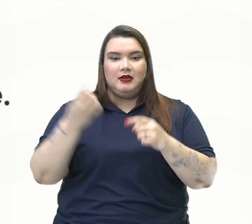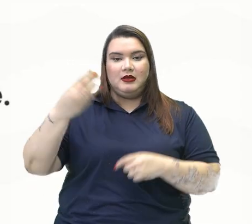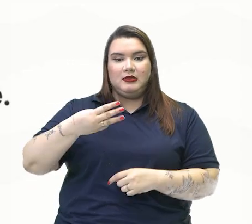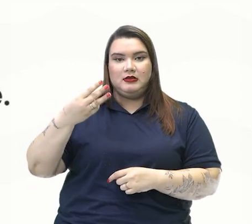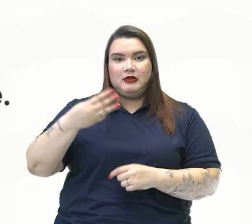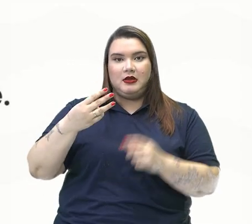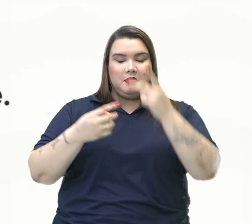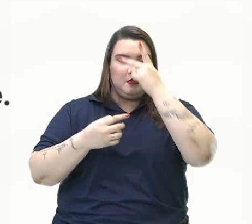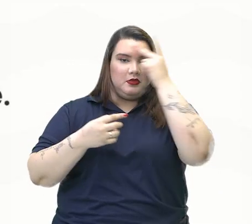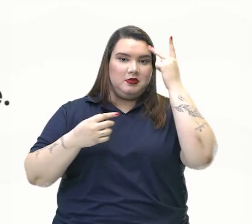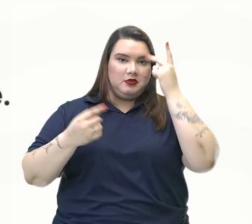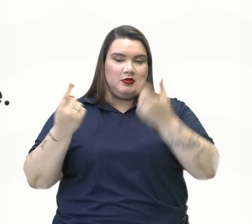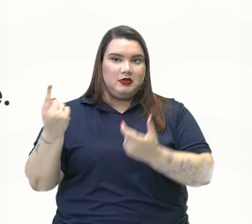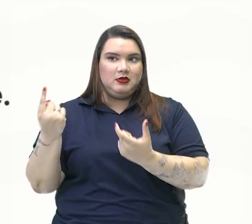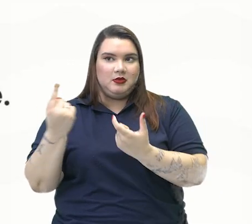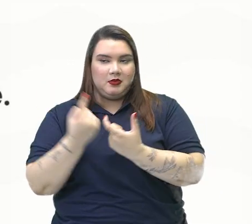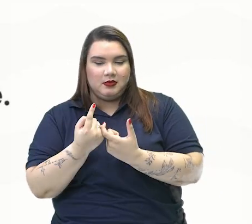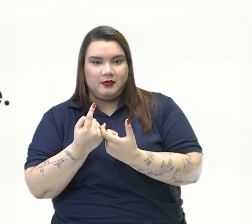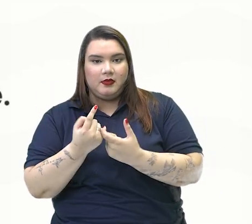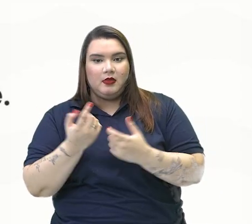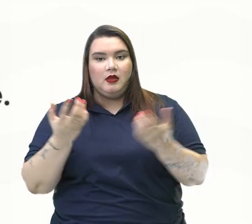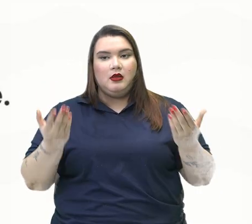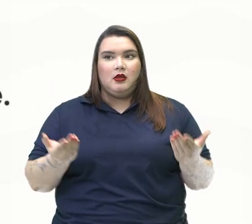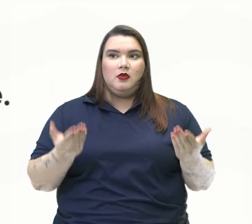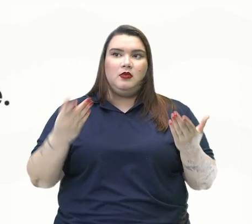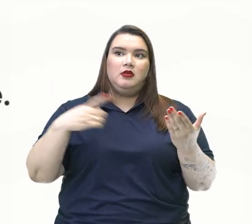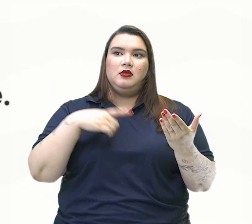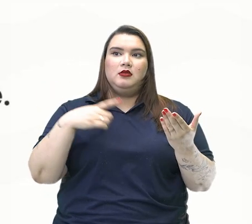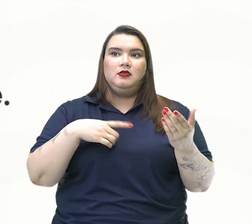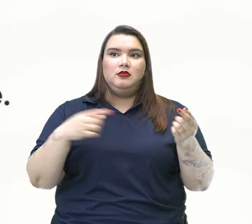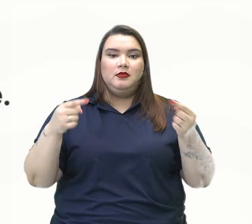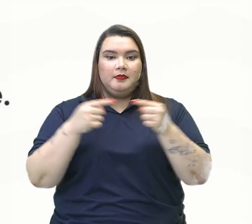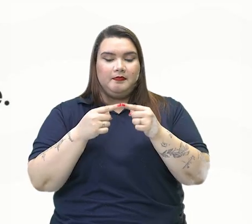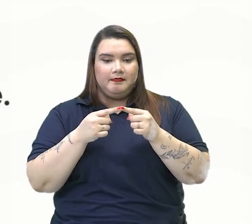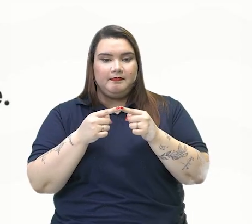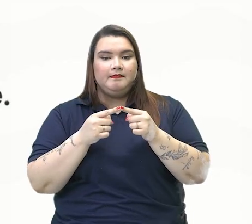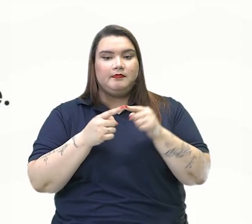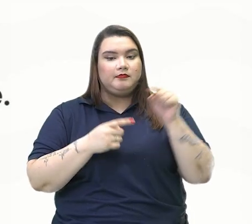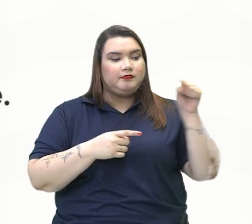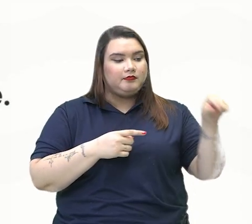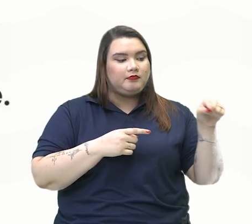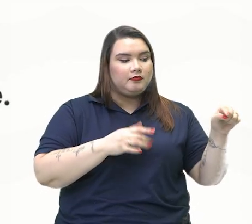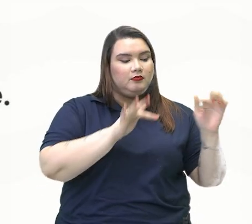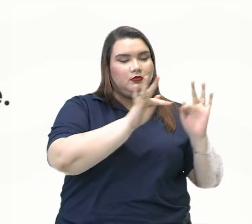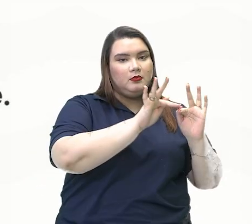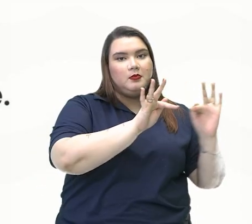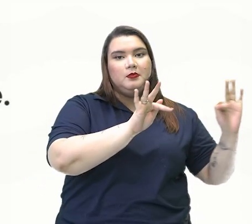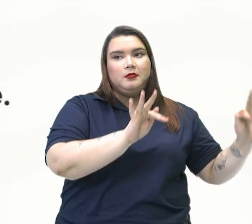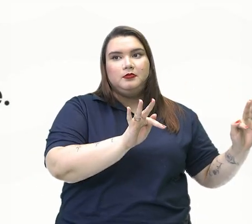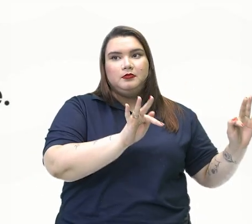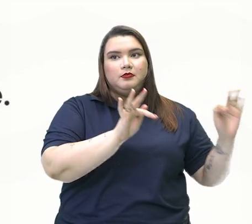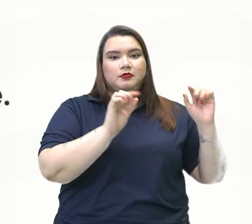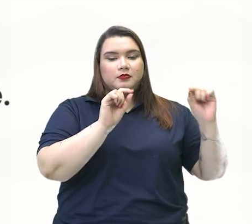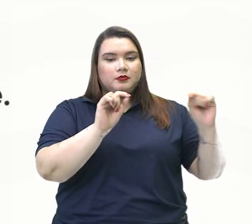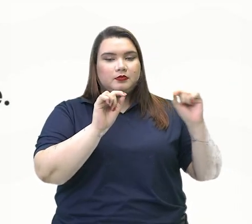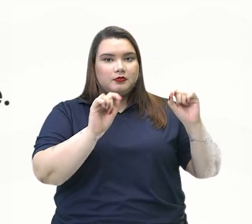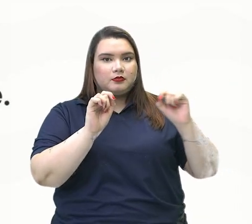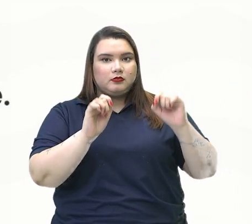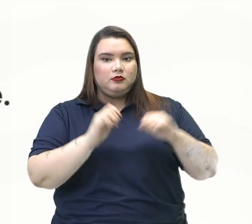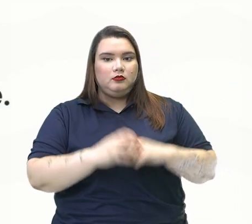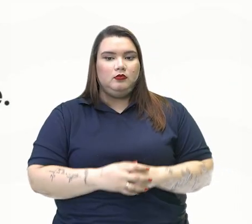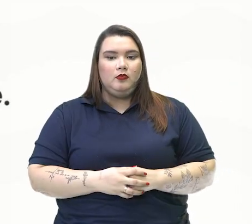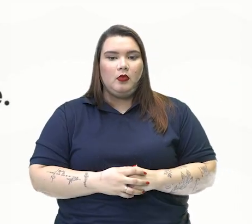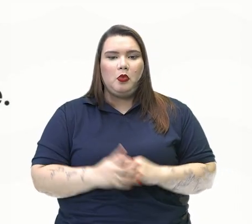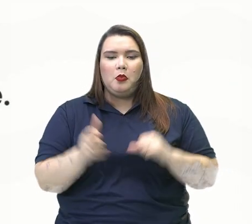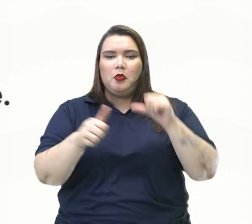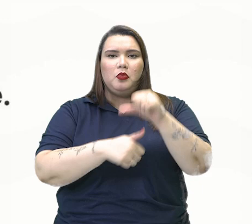caso. Ou, e aí a sua forma, o seu discurso indireto, she said he ate apples. O que mudou aqui,